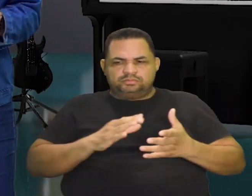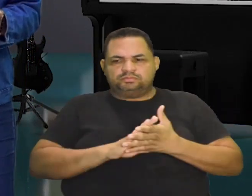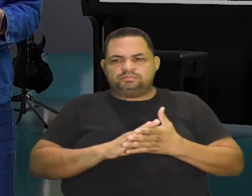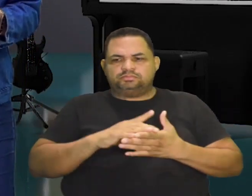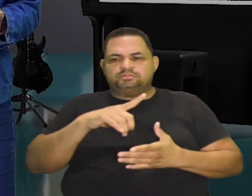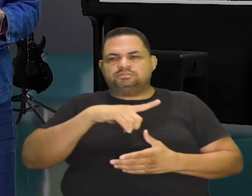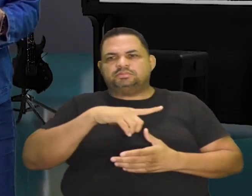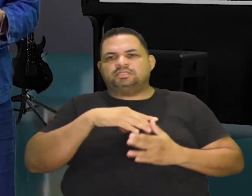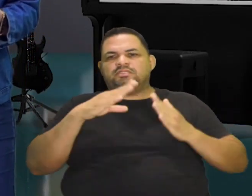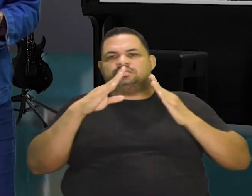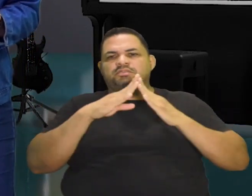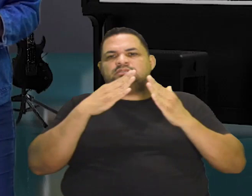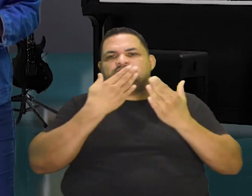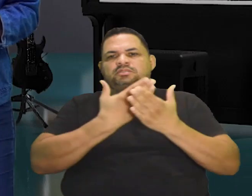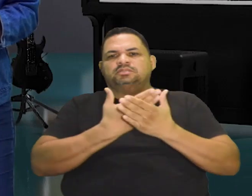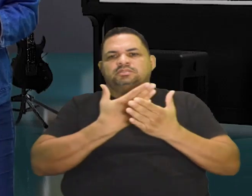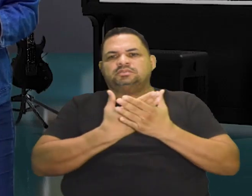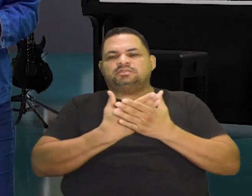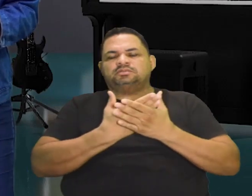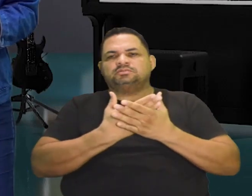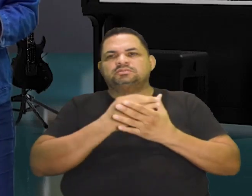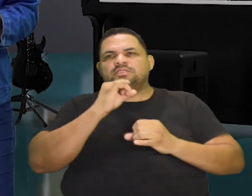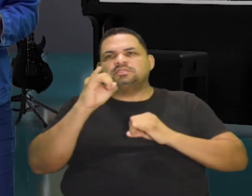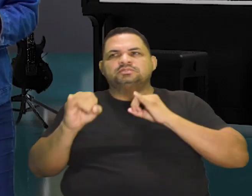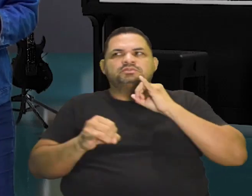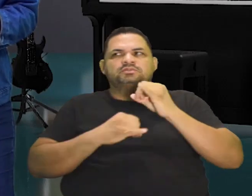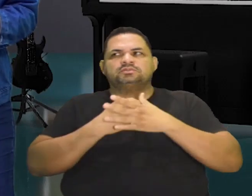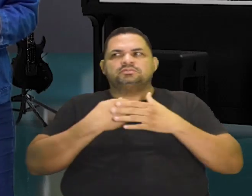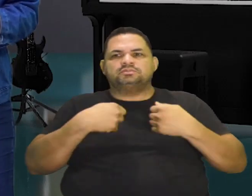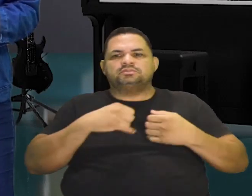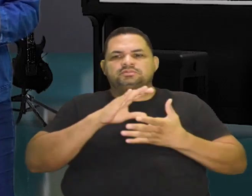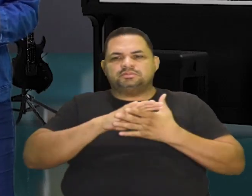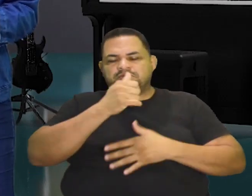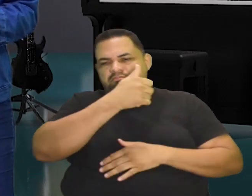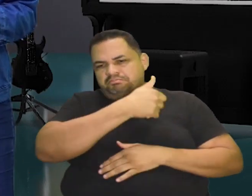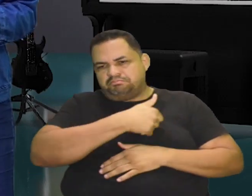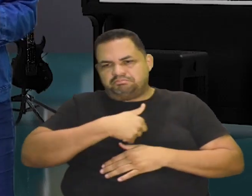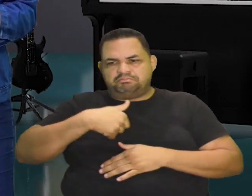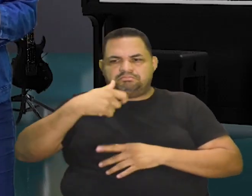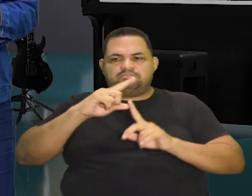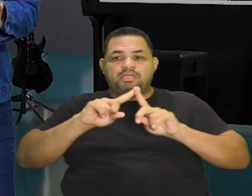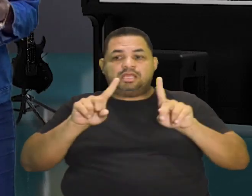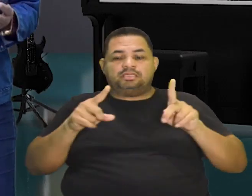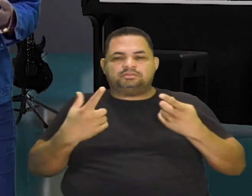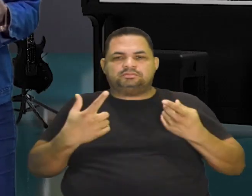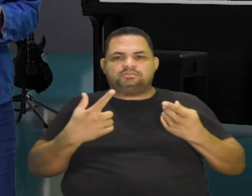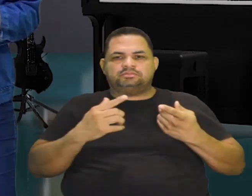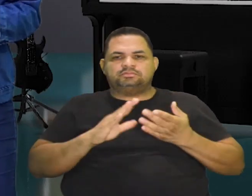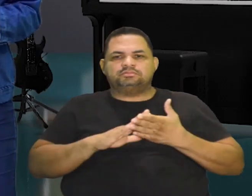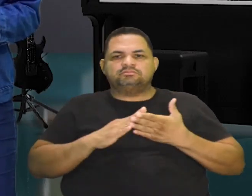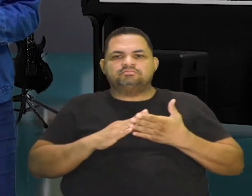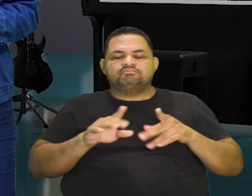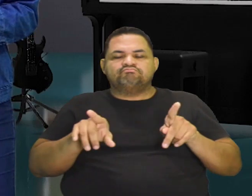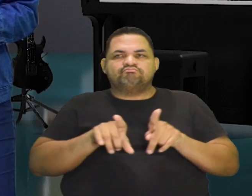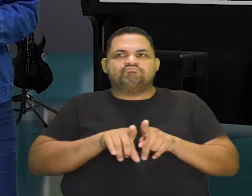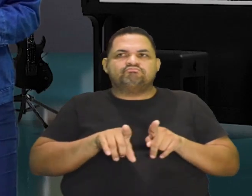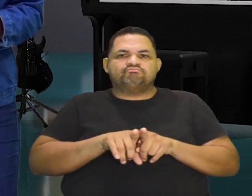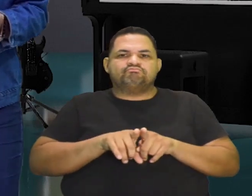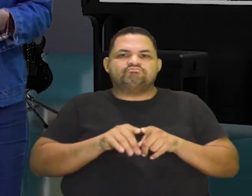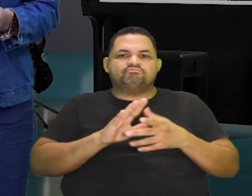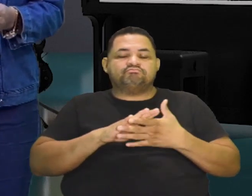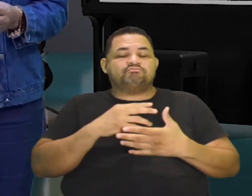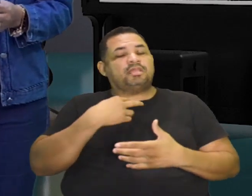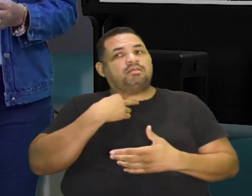infraestrutura tem necessidade de melhorias, mas nós não podemos, diante disso, também ficarmos